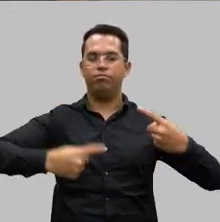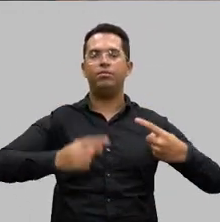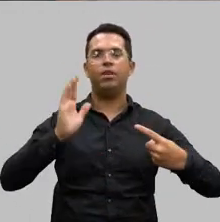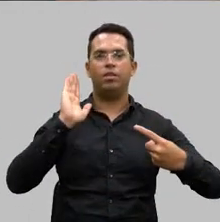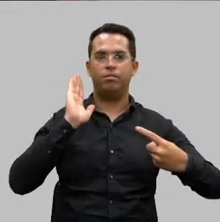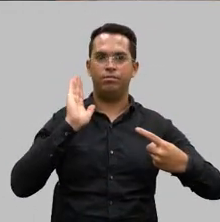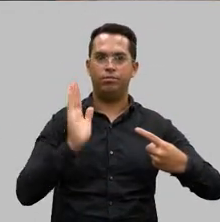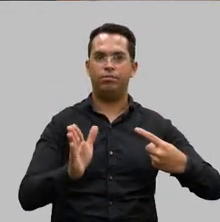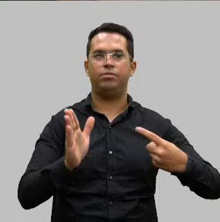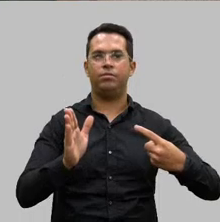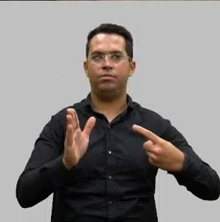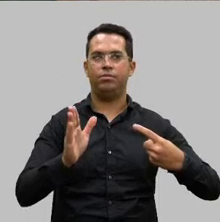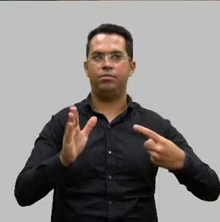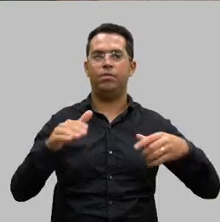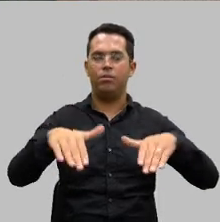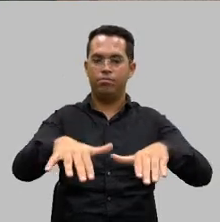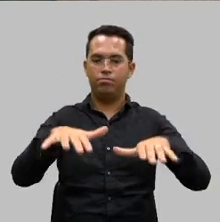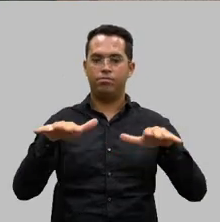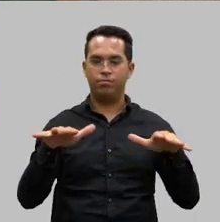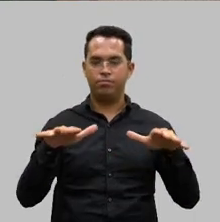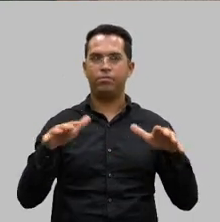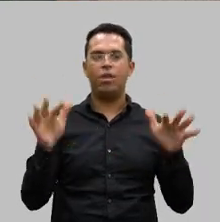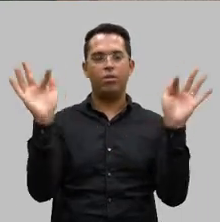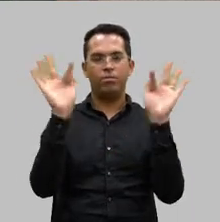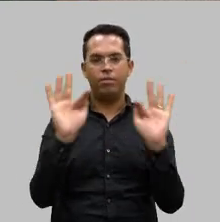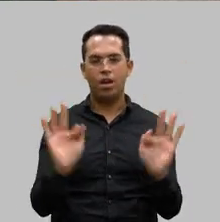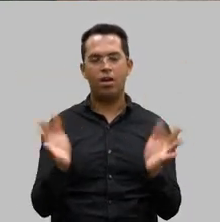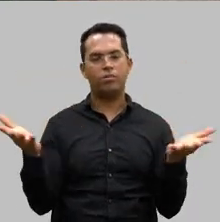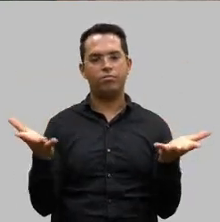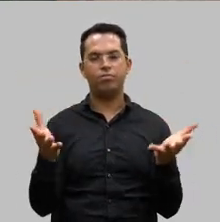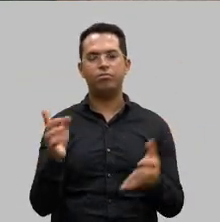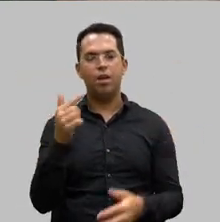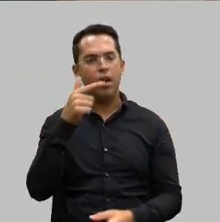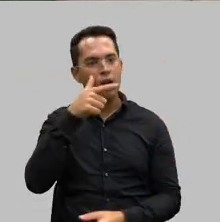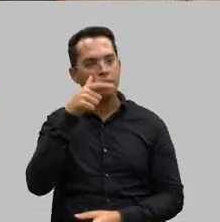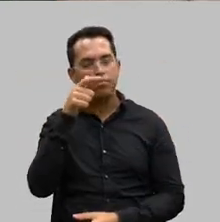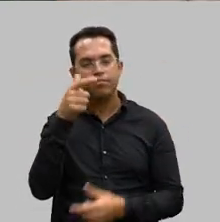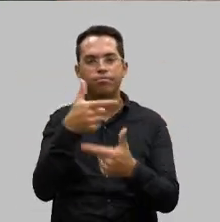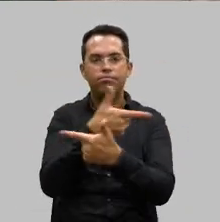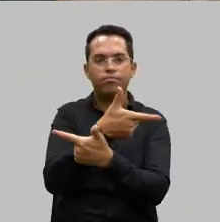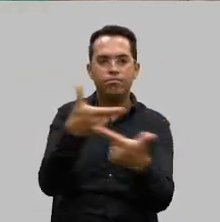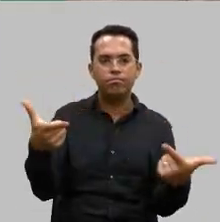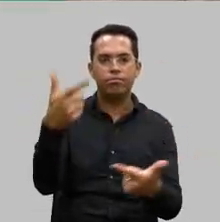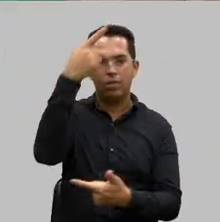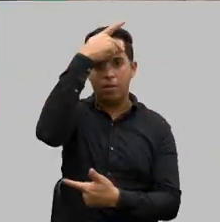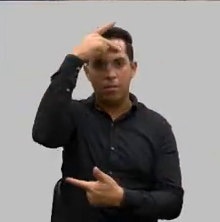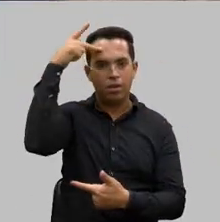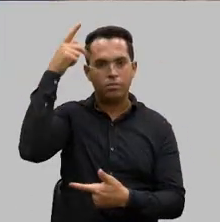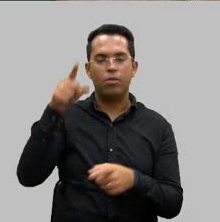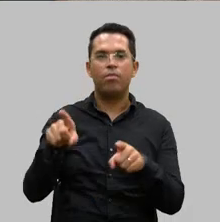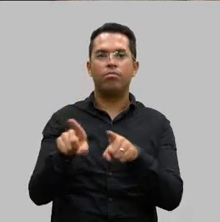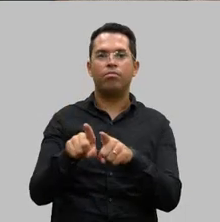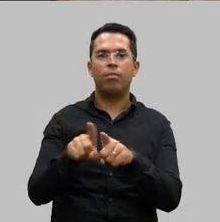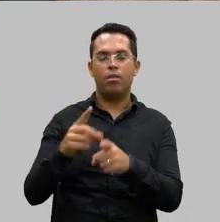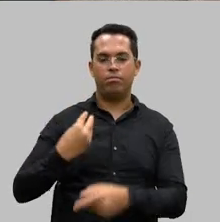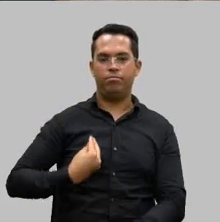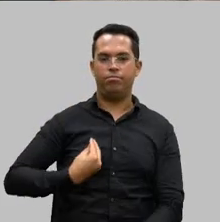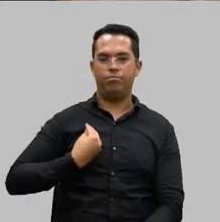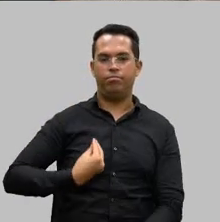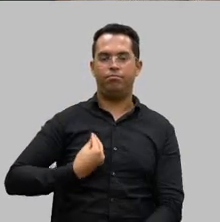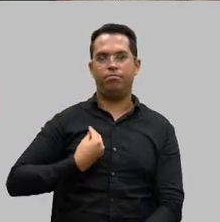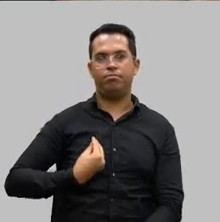nossa comissão eu estou feliz aqui de ver algumas pessoas que fazem parte praticamente